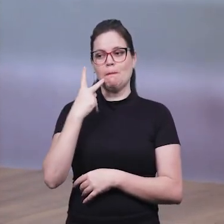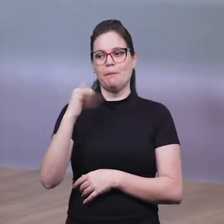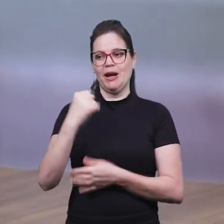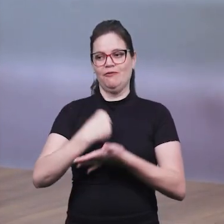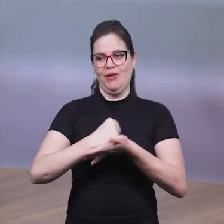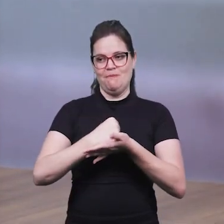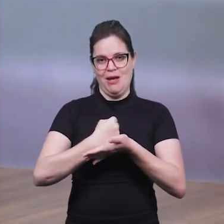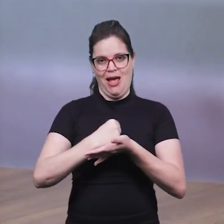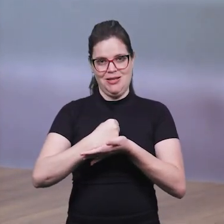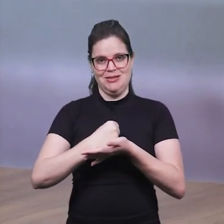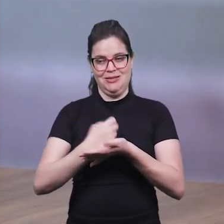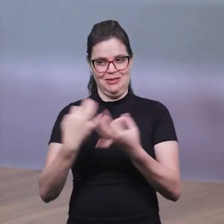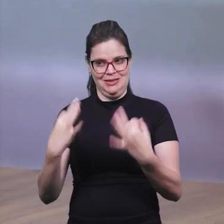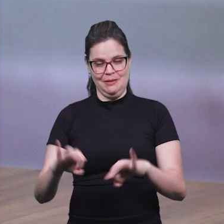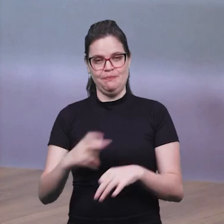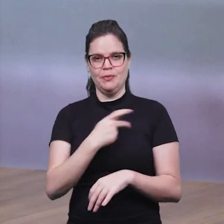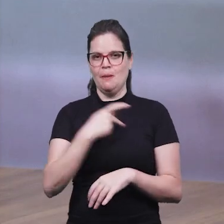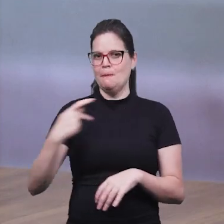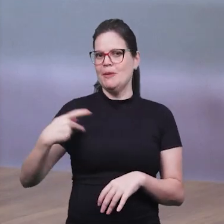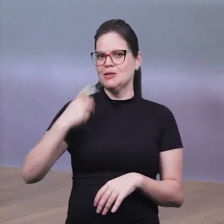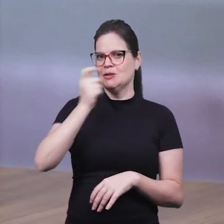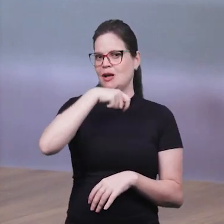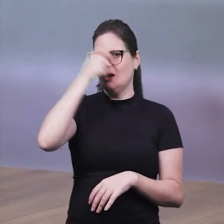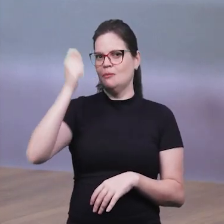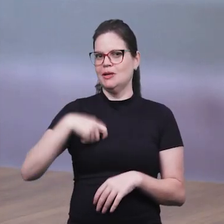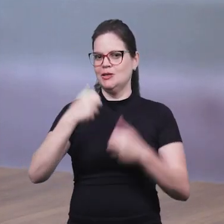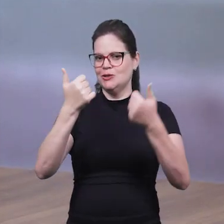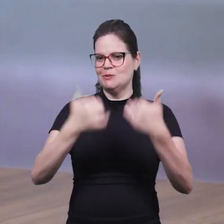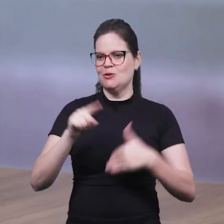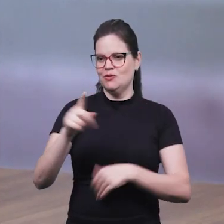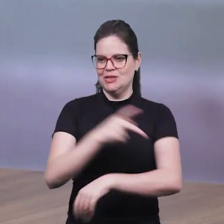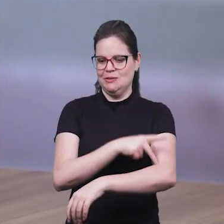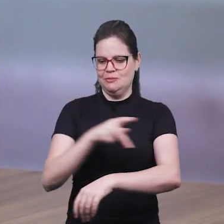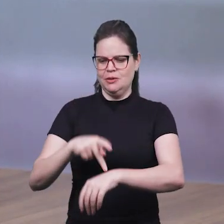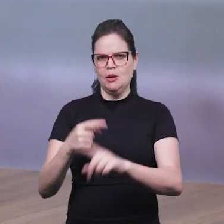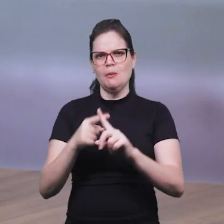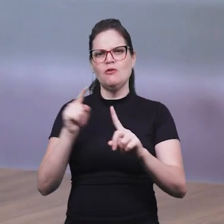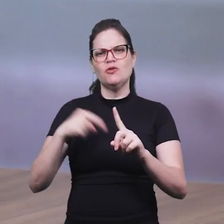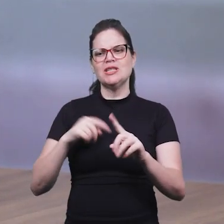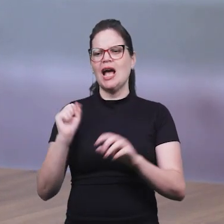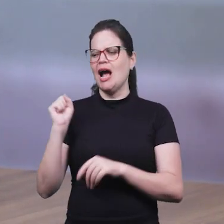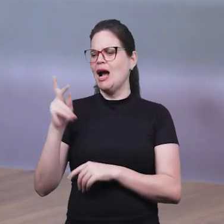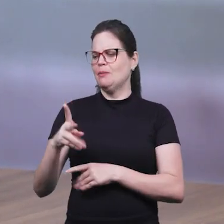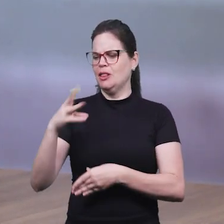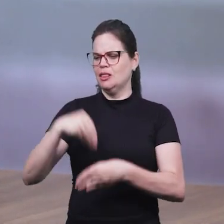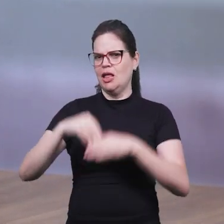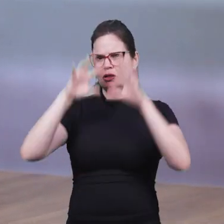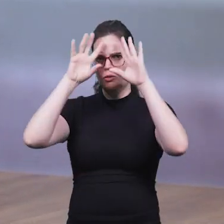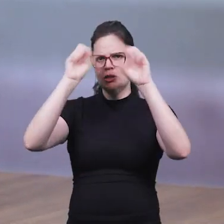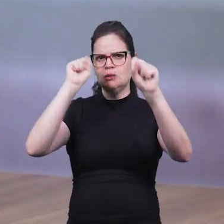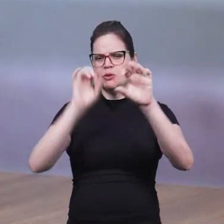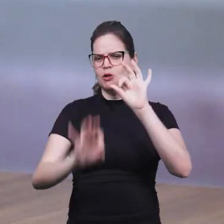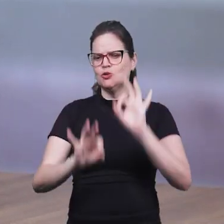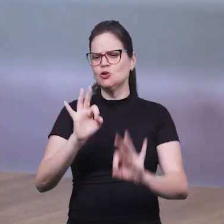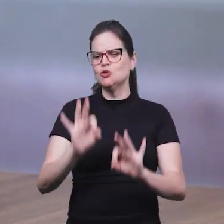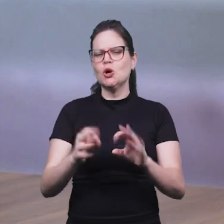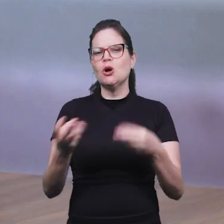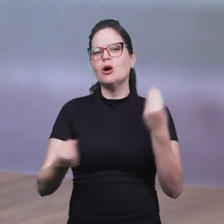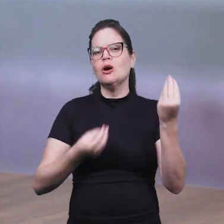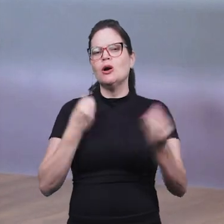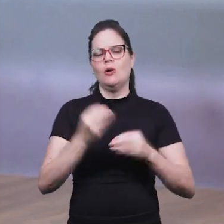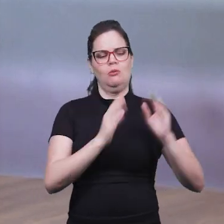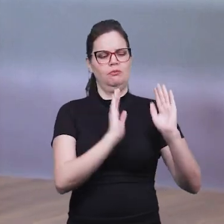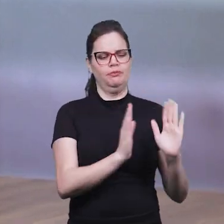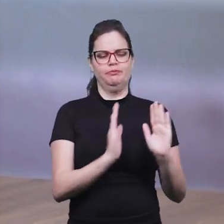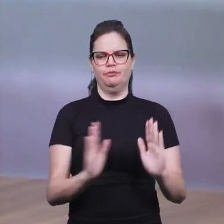já revelou que você é pedagoga, mas você se aposenta no Tribunal de Justiça. Como é essa caminhada? Em que ela